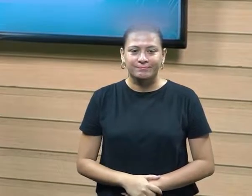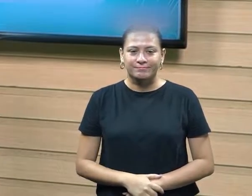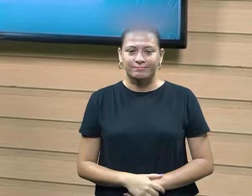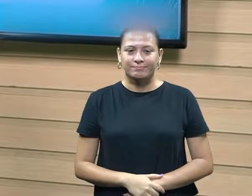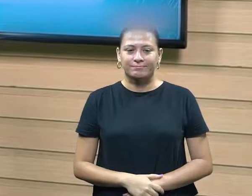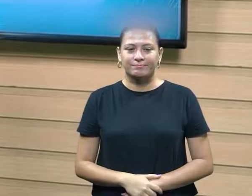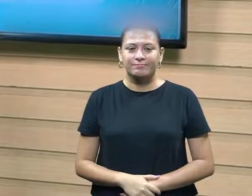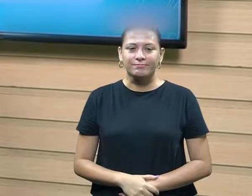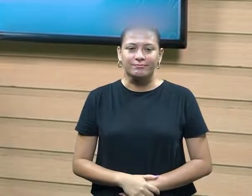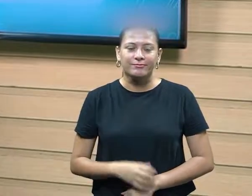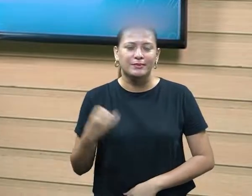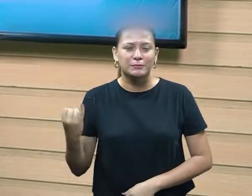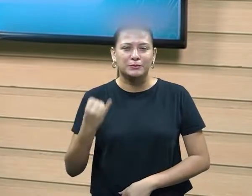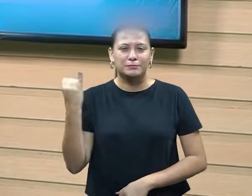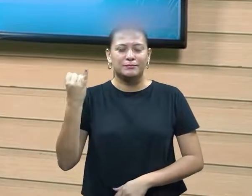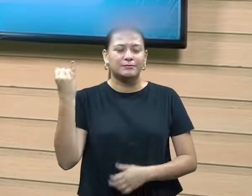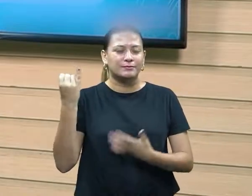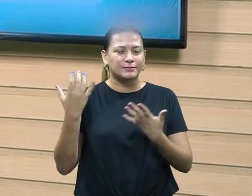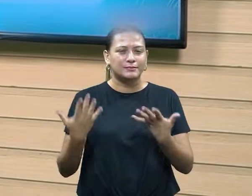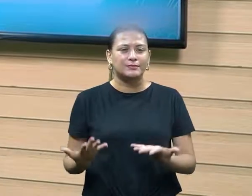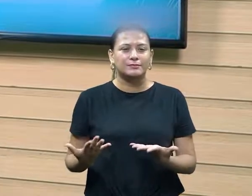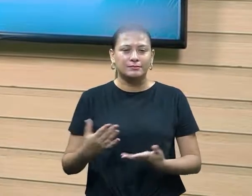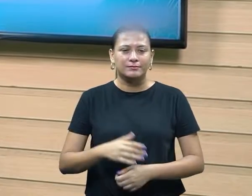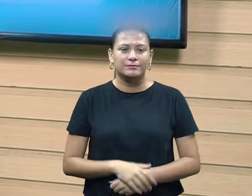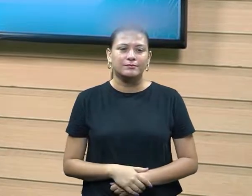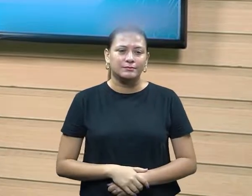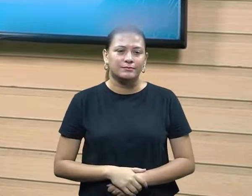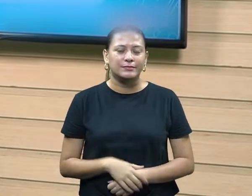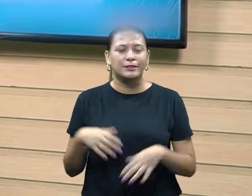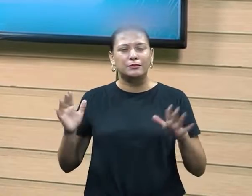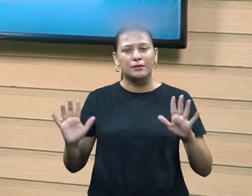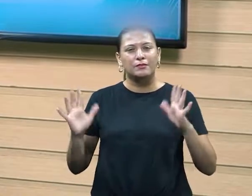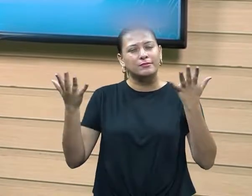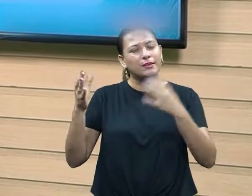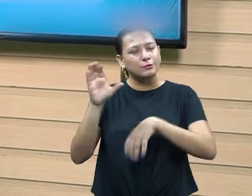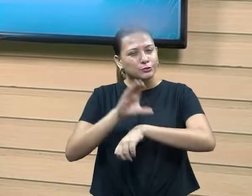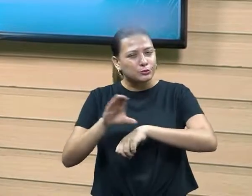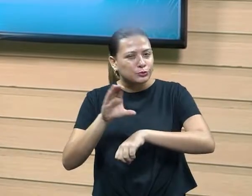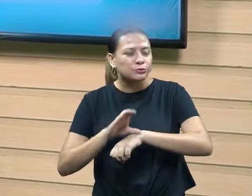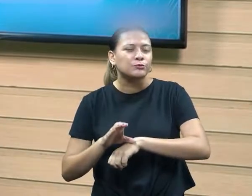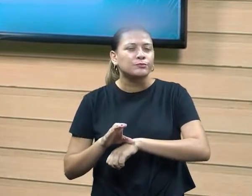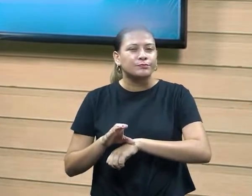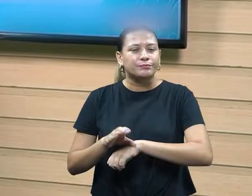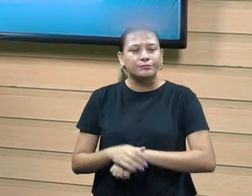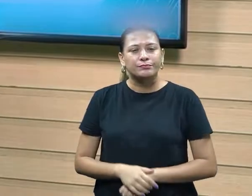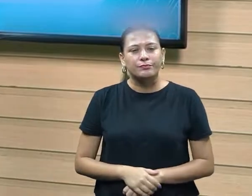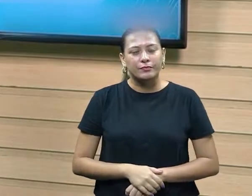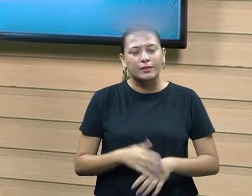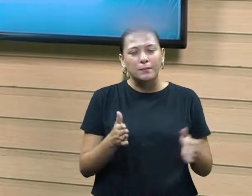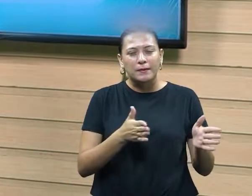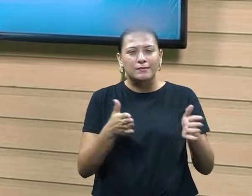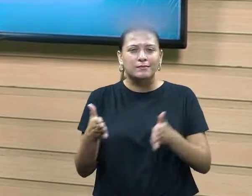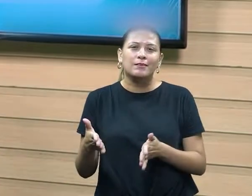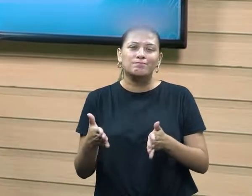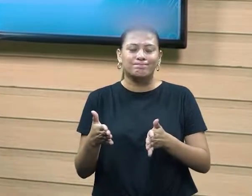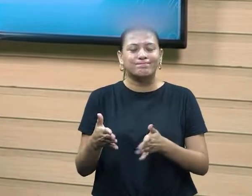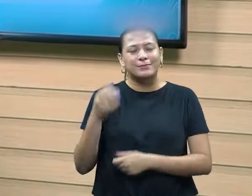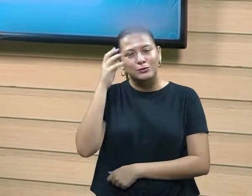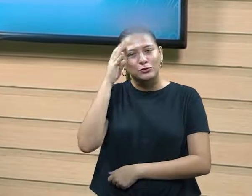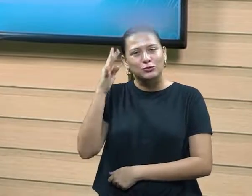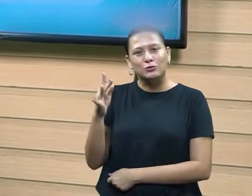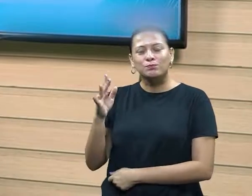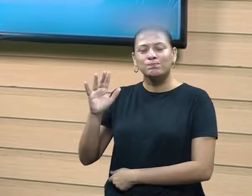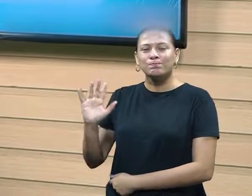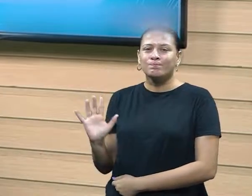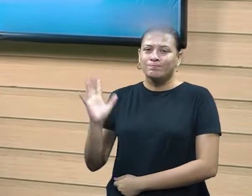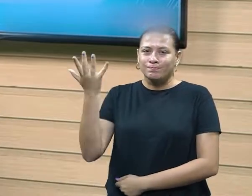realizar o nosso sonho. Eu queria para vocês que a questão do evento, né? Do curso do evento, é uma etapa de realização de sonho. Por isso eu